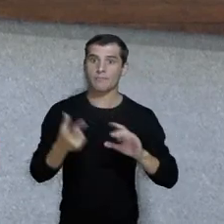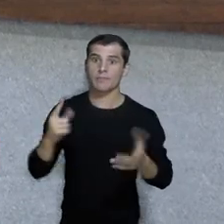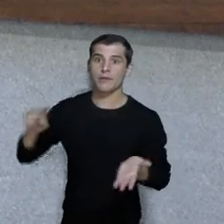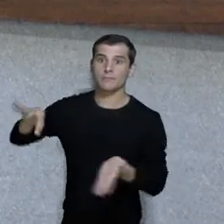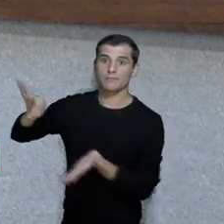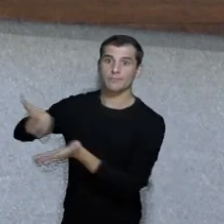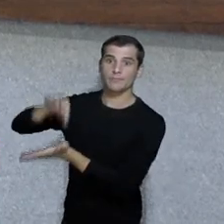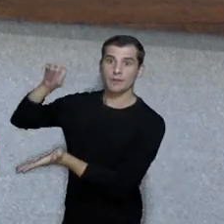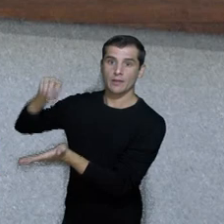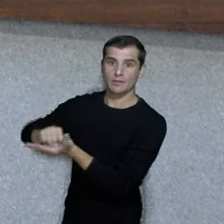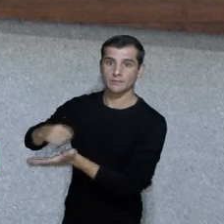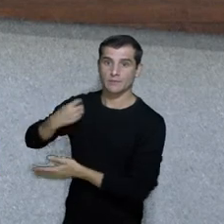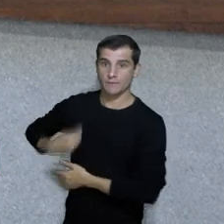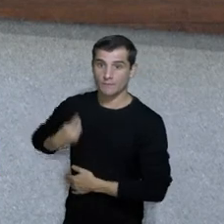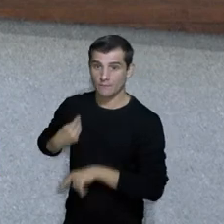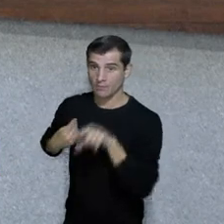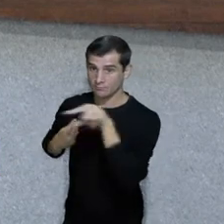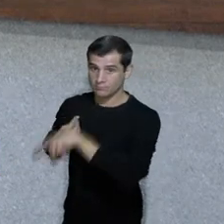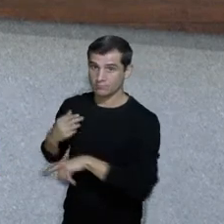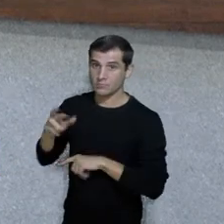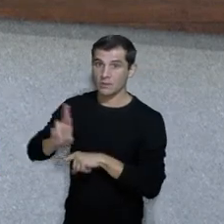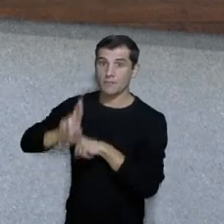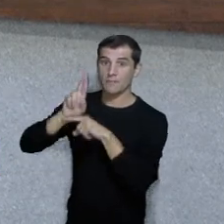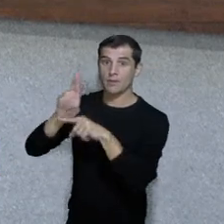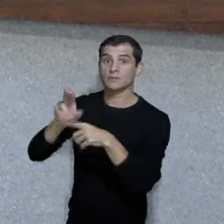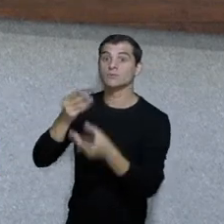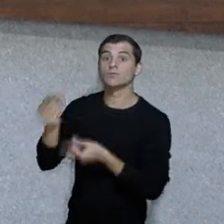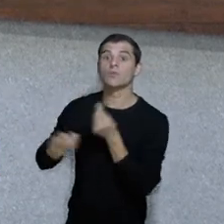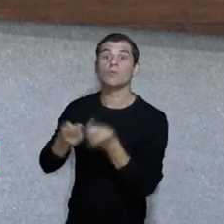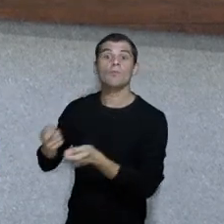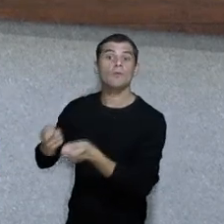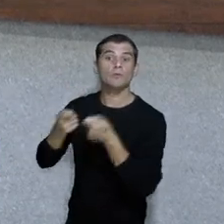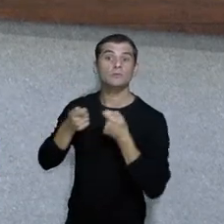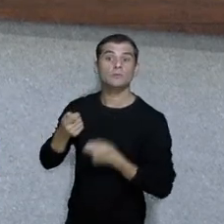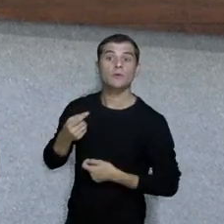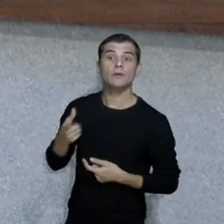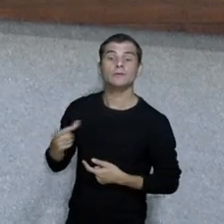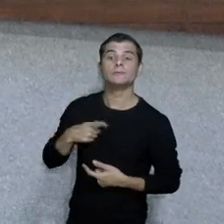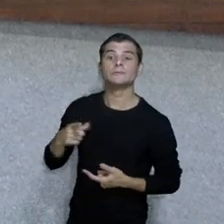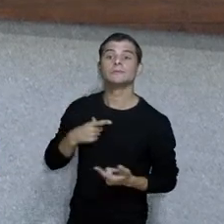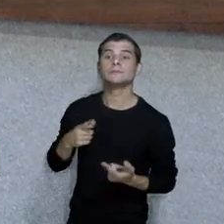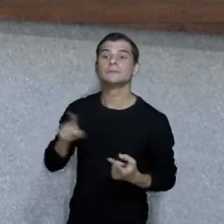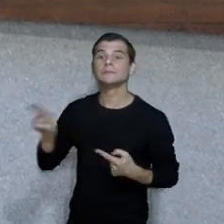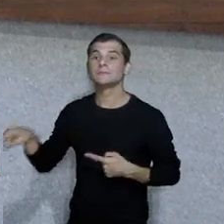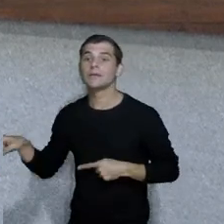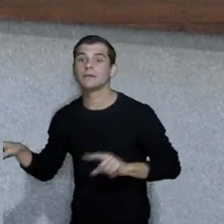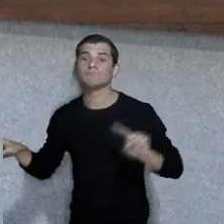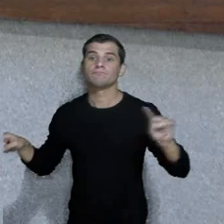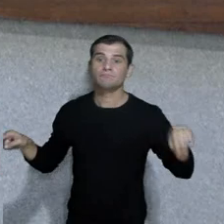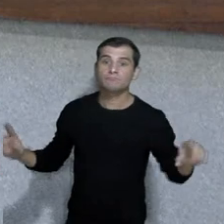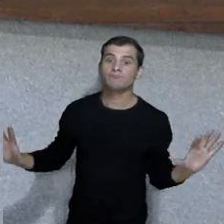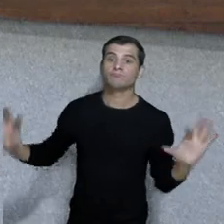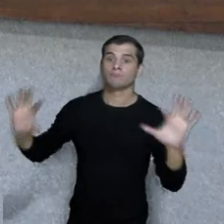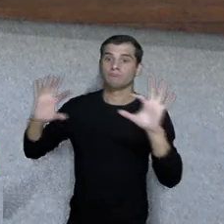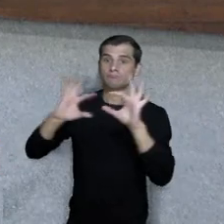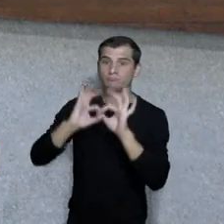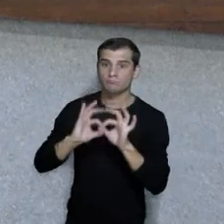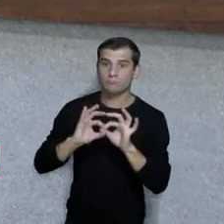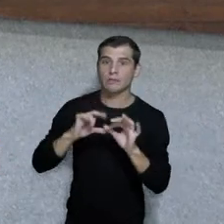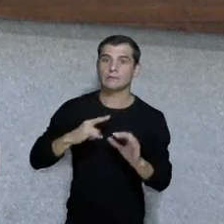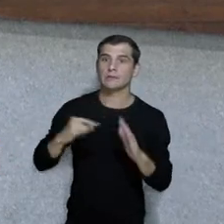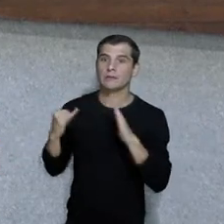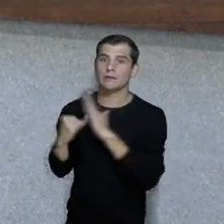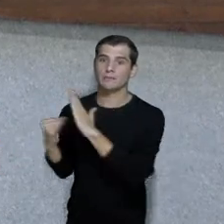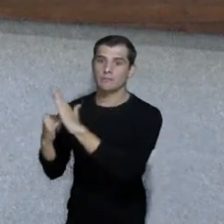eu represento então a rede de controle nesse programa faço essa interface né entre a Rede que envolve vários órgãos na receita